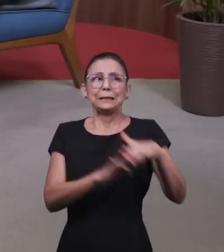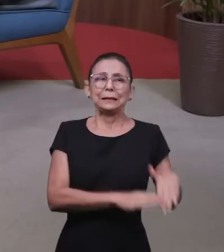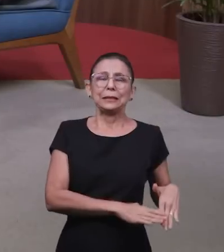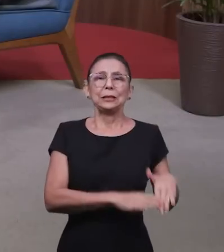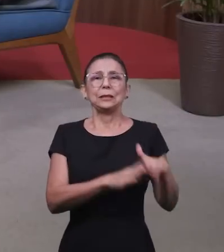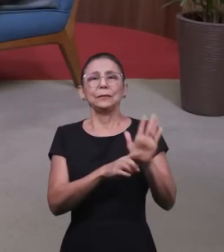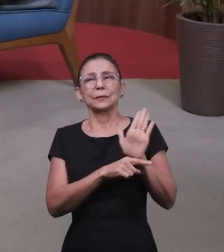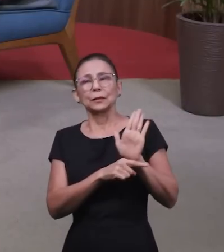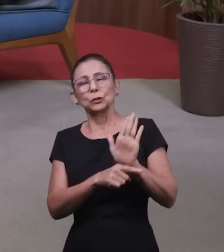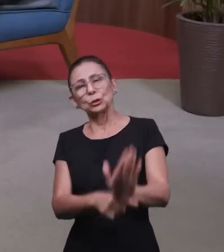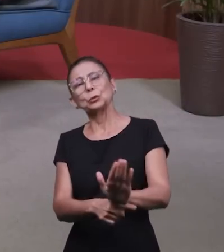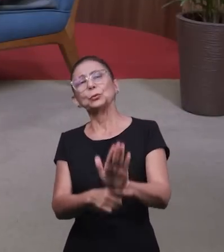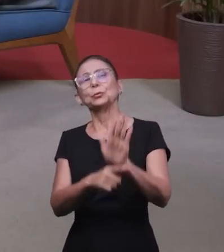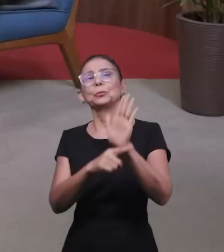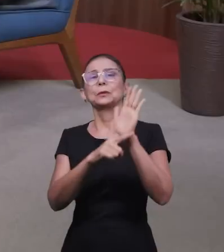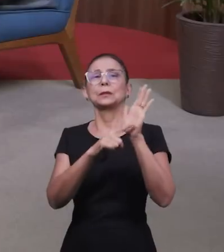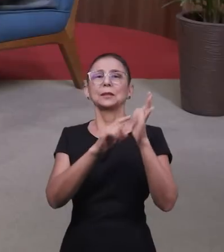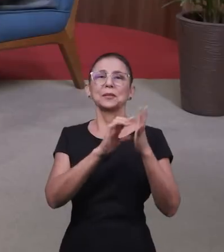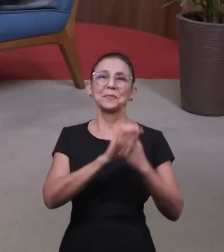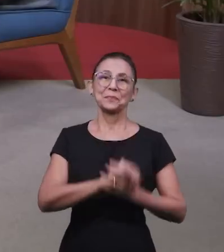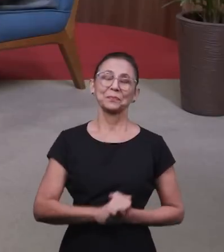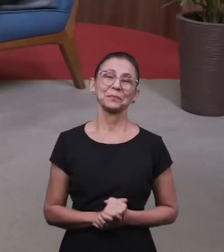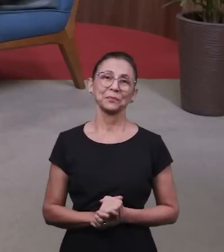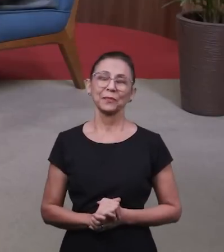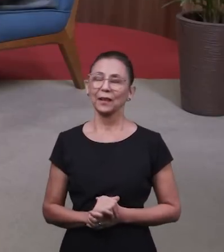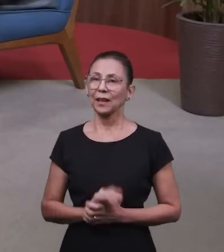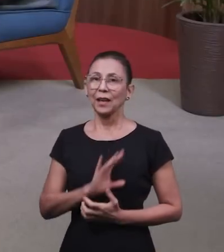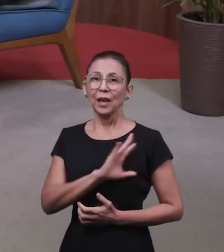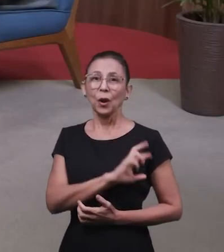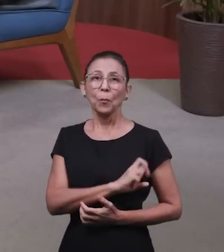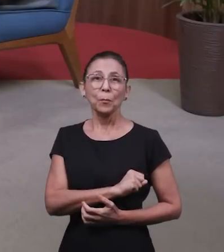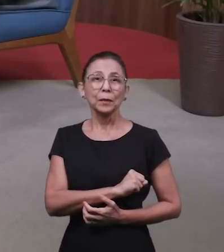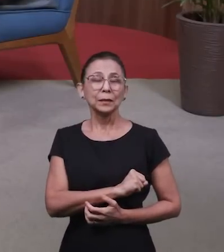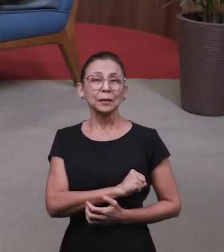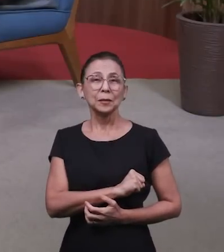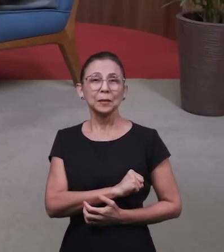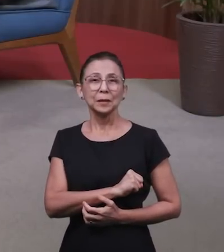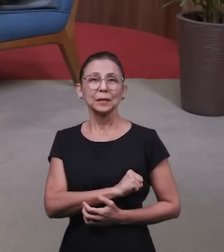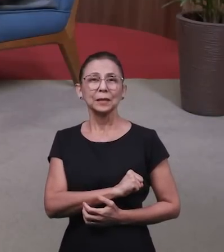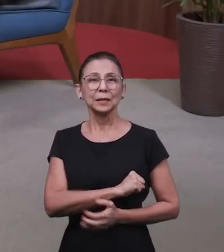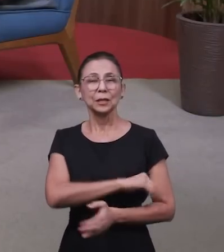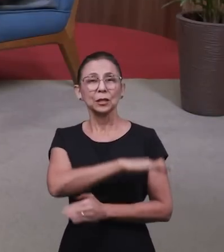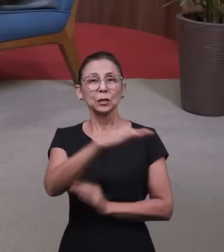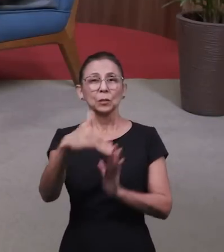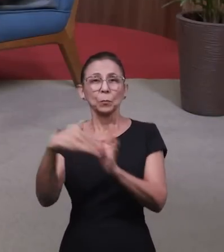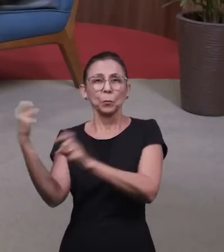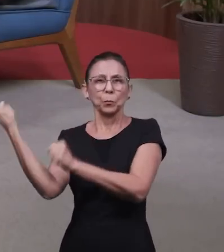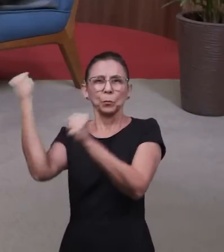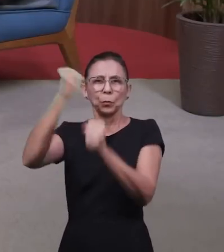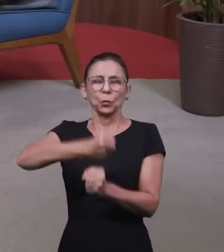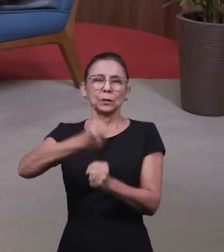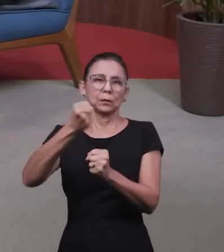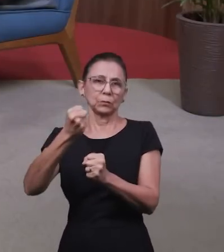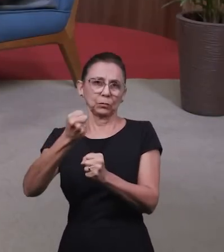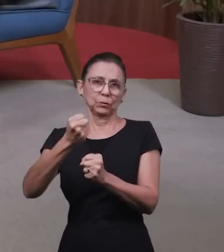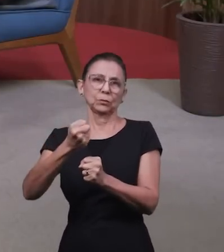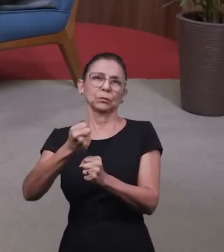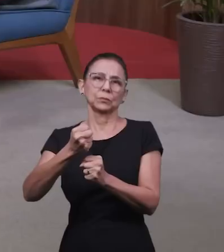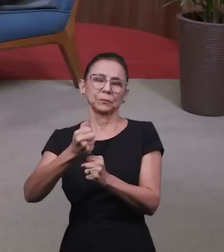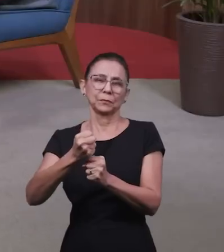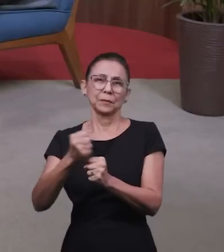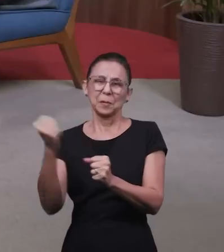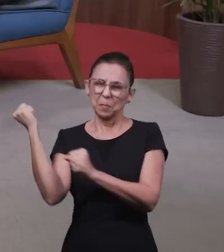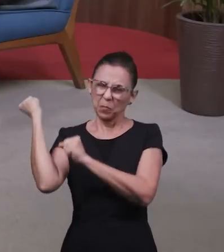mais difíceis, o amor que livra. É um amor, Sérgio, onipotente. Glória a Deus. É um amor